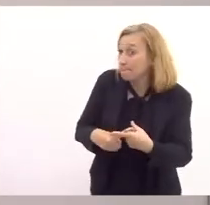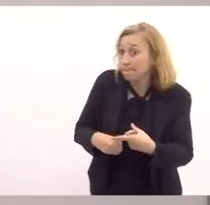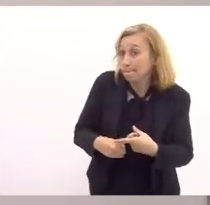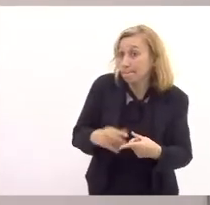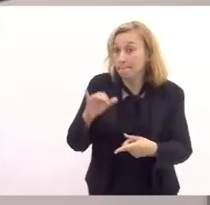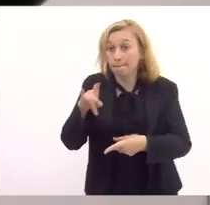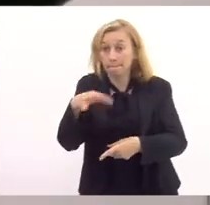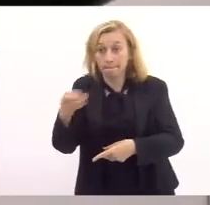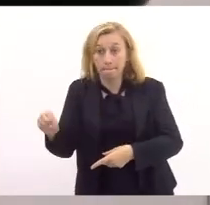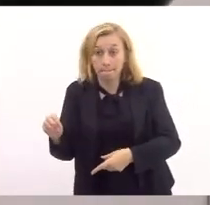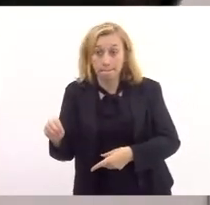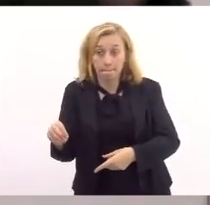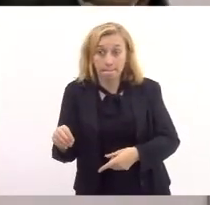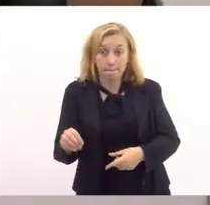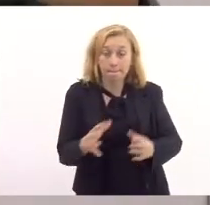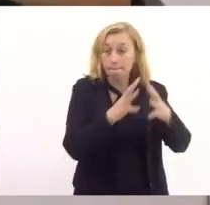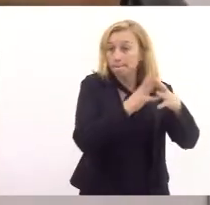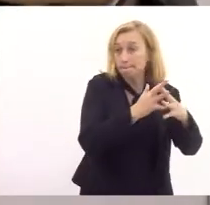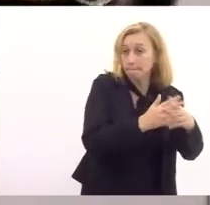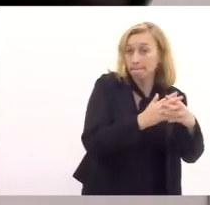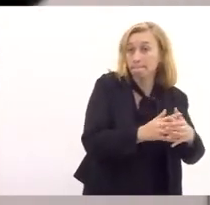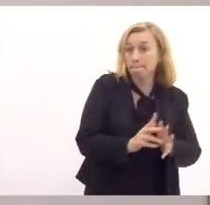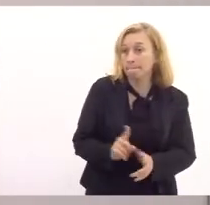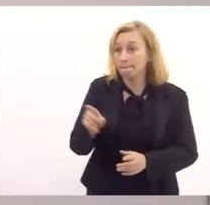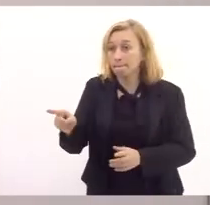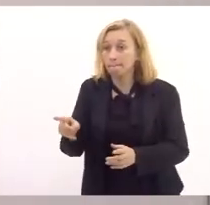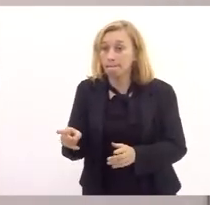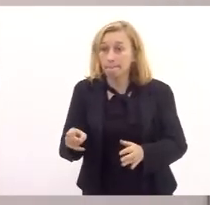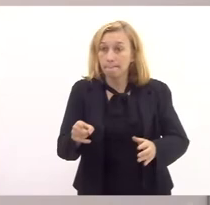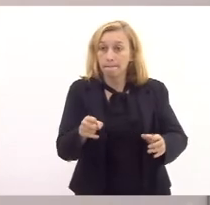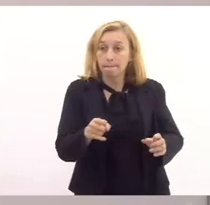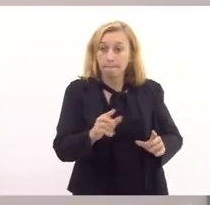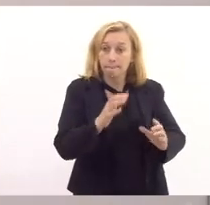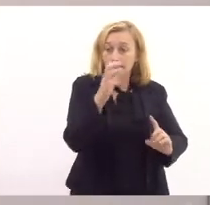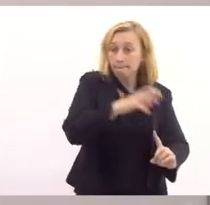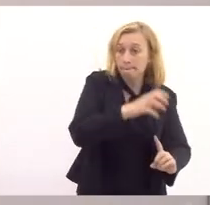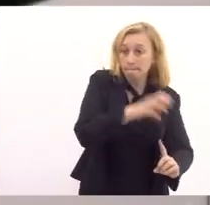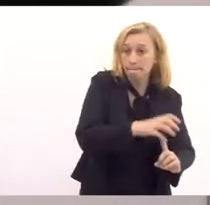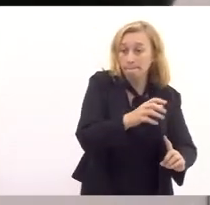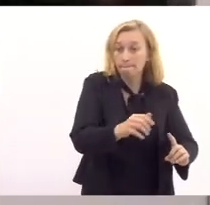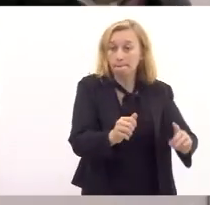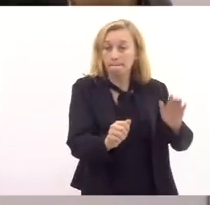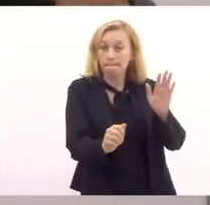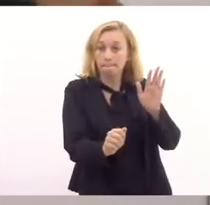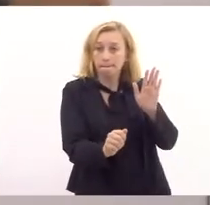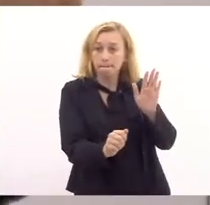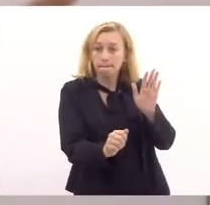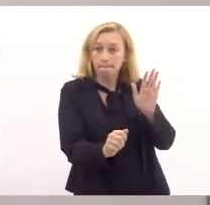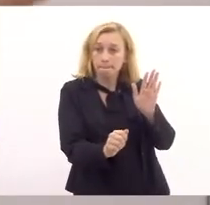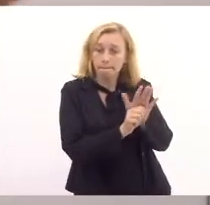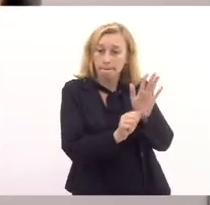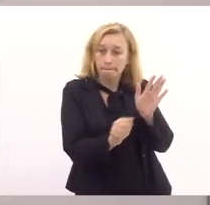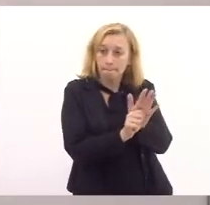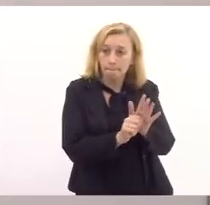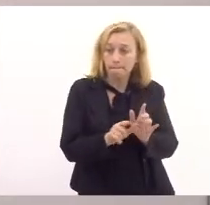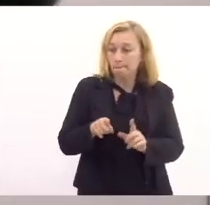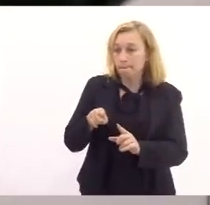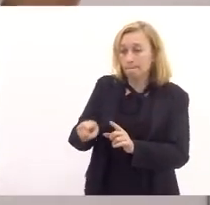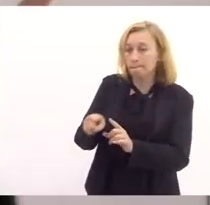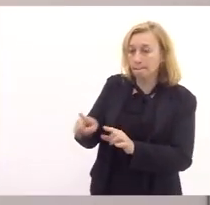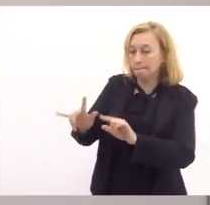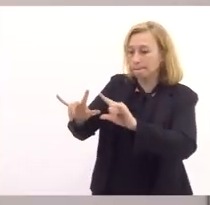estação tal tem uma complexidade, porque lá domina o narco, na outra estação domina a milícia. Então, parece